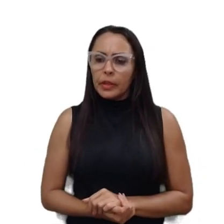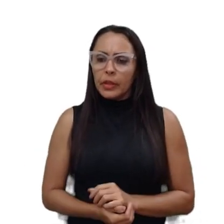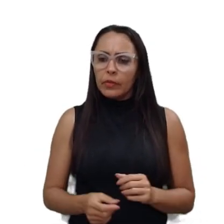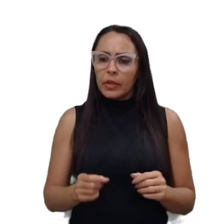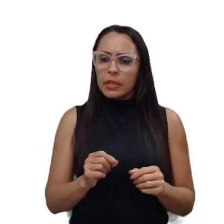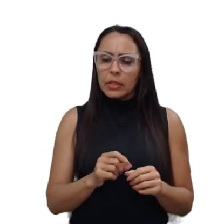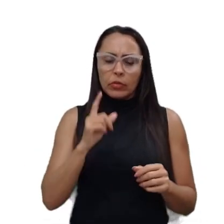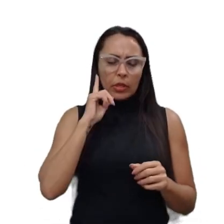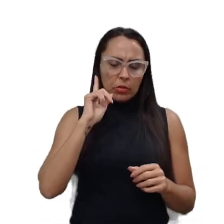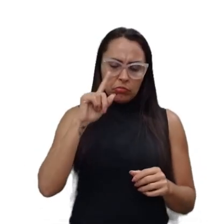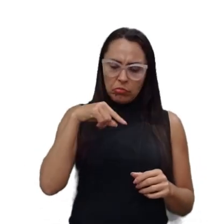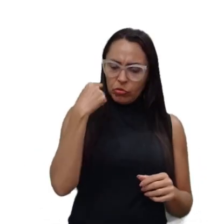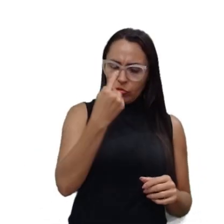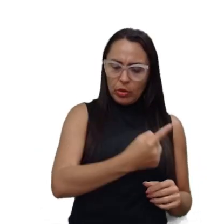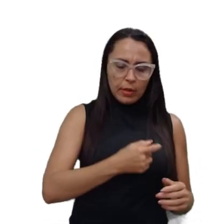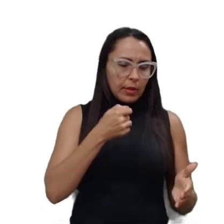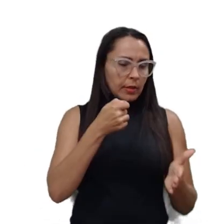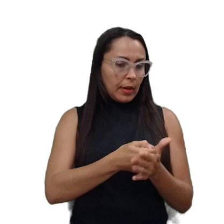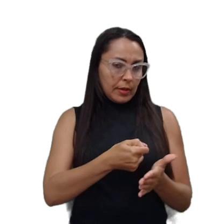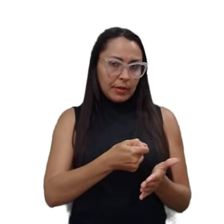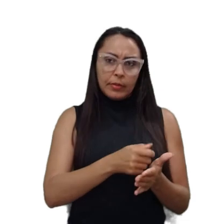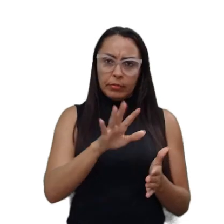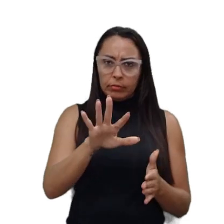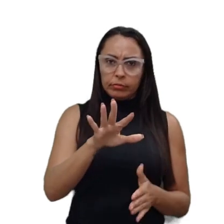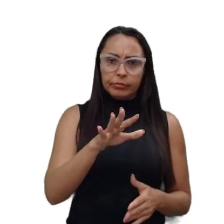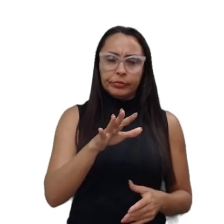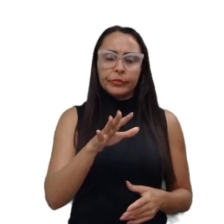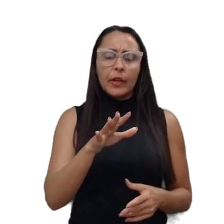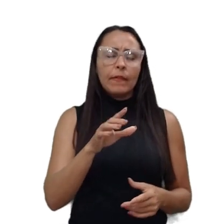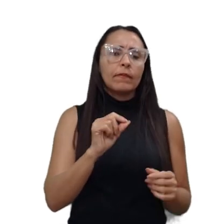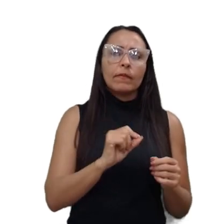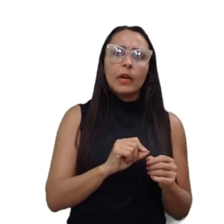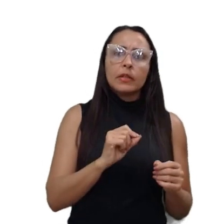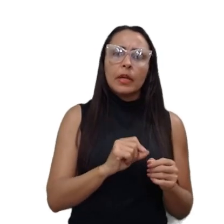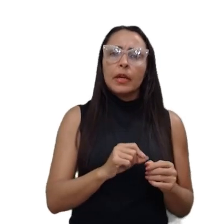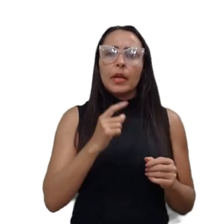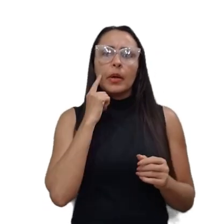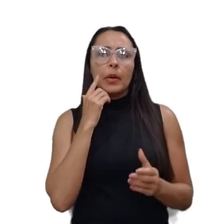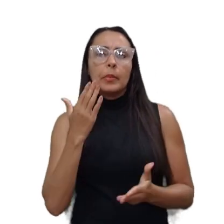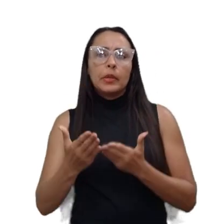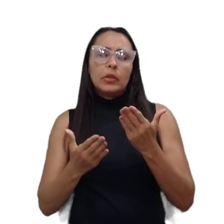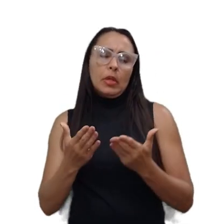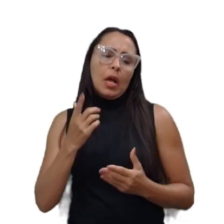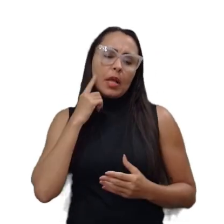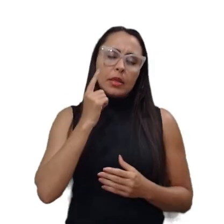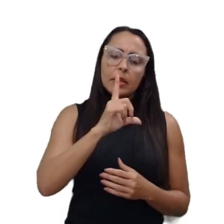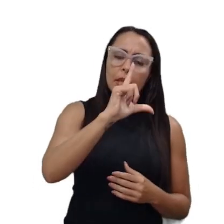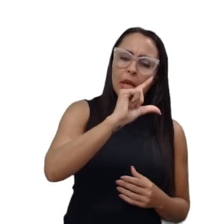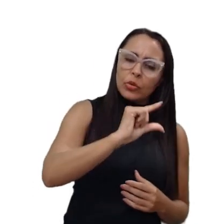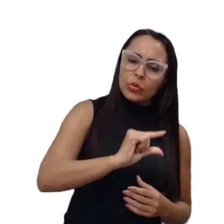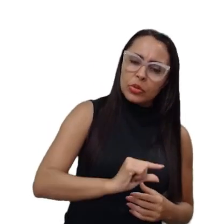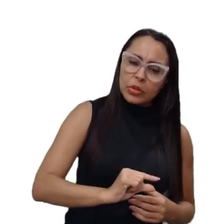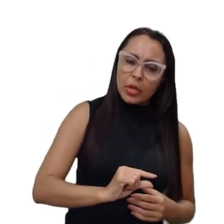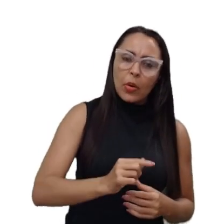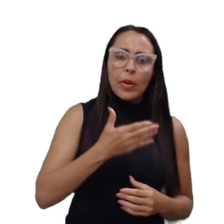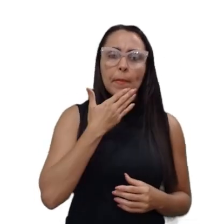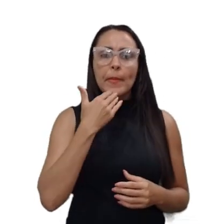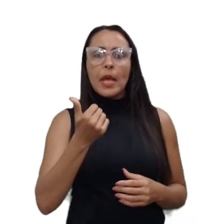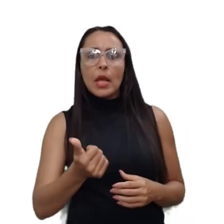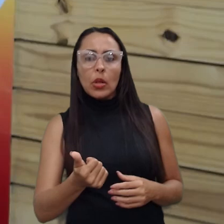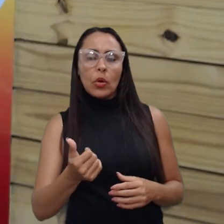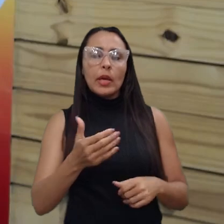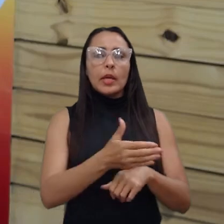tente, na verdade, promover a redução e uma melhoria dessa qualidade do